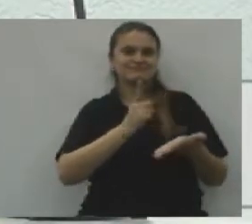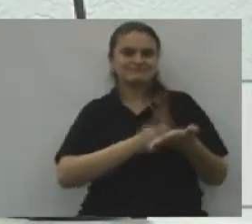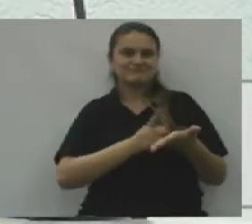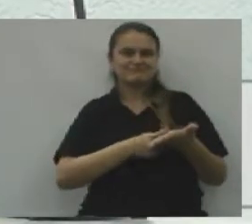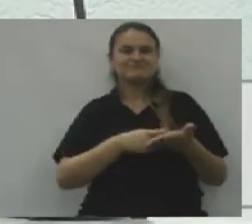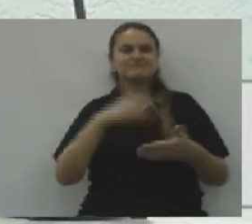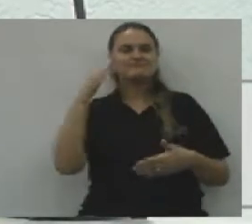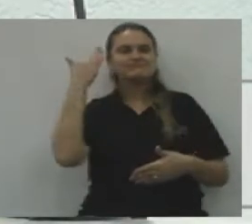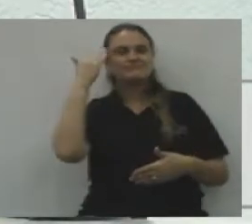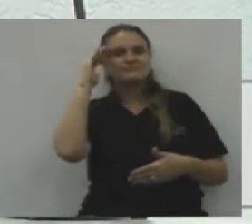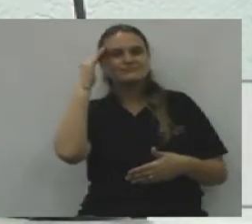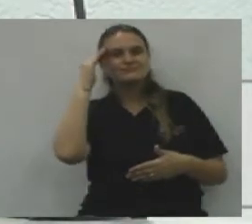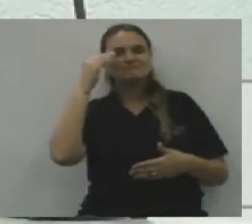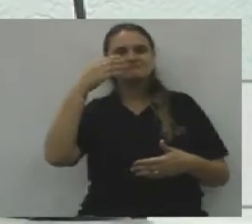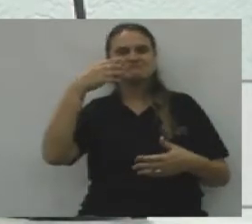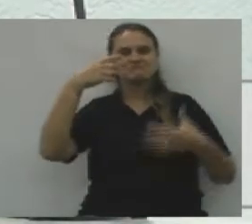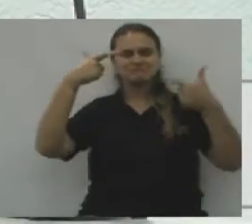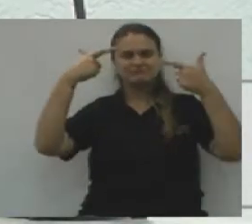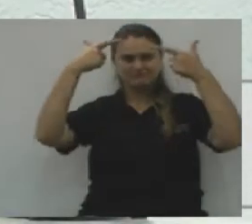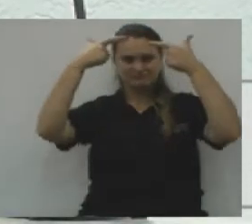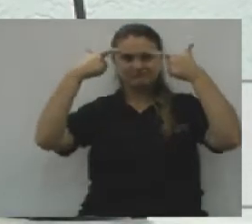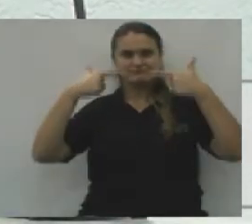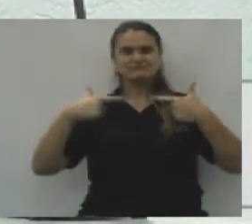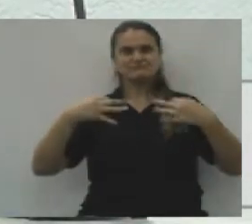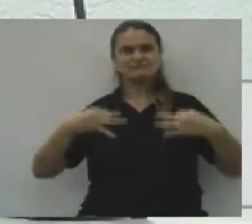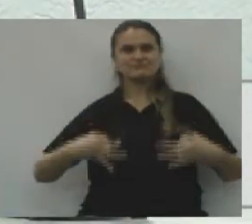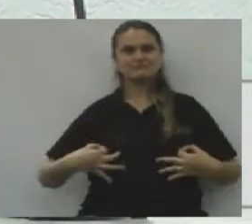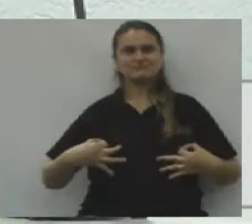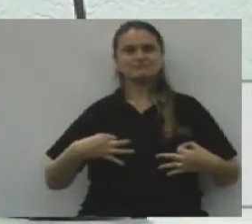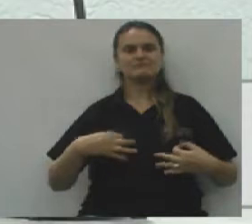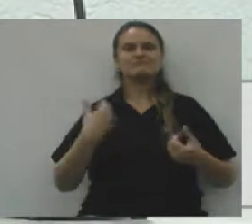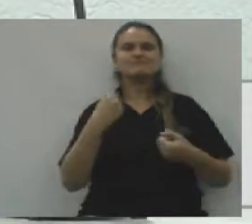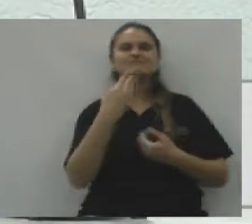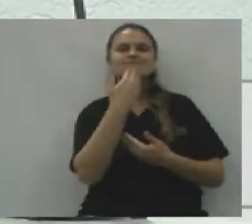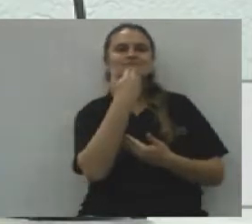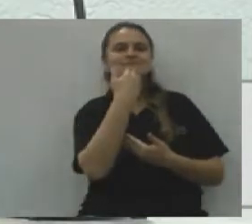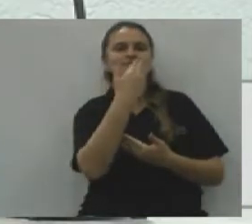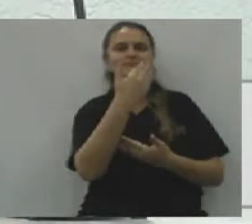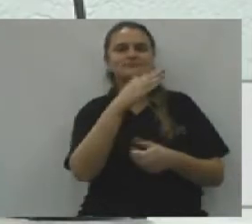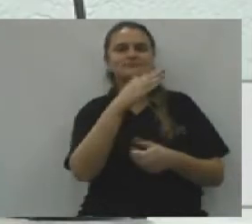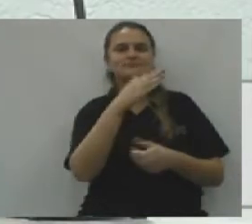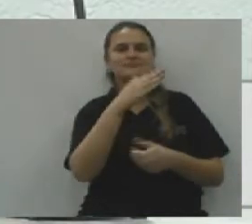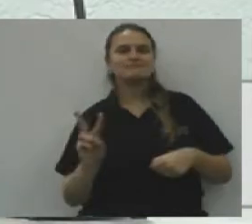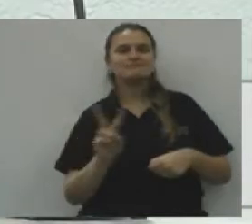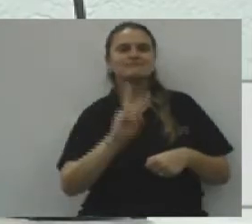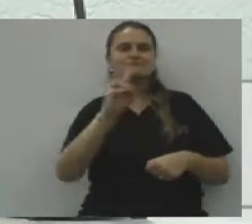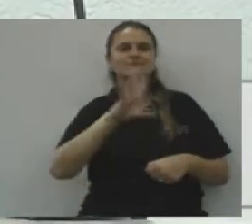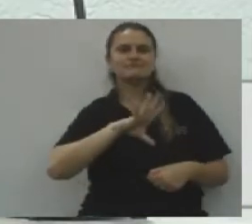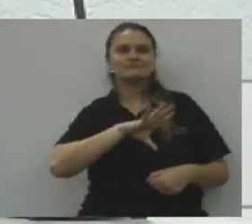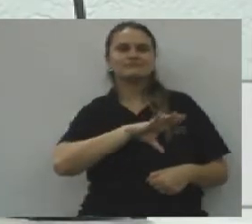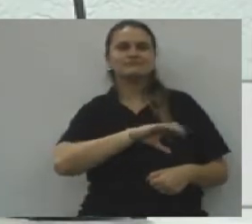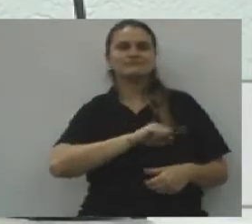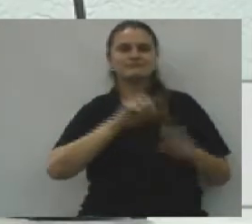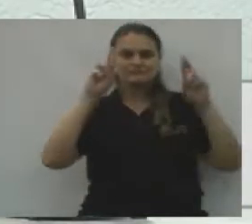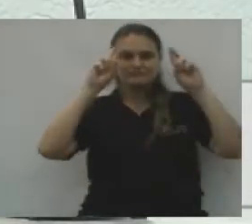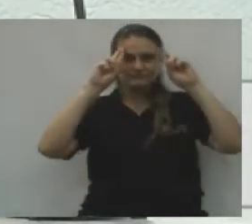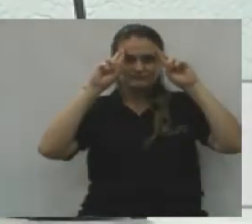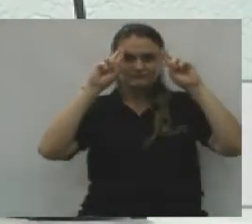dedicação, compreensão, dignidade, deve ser elogiada, valorizada, amada e